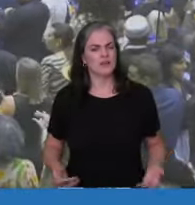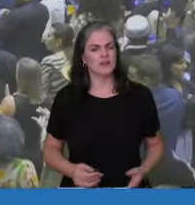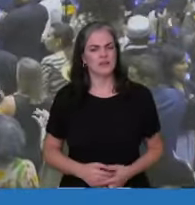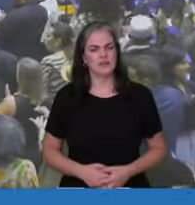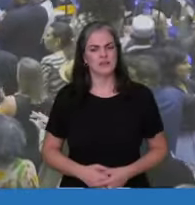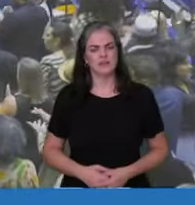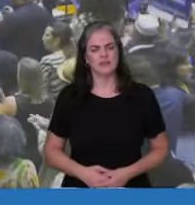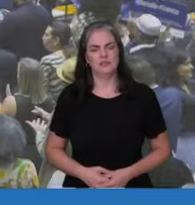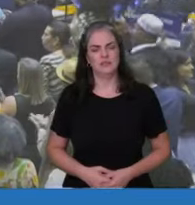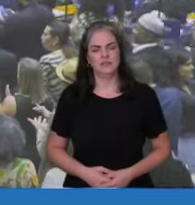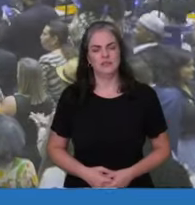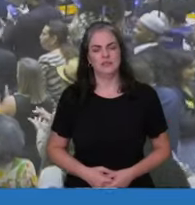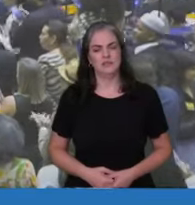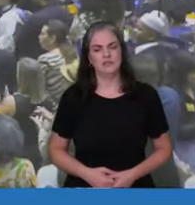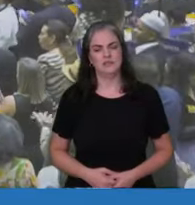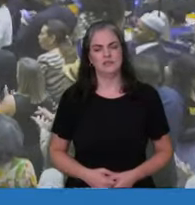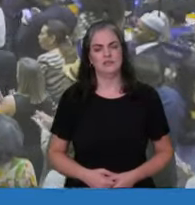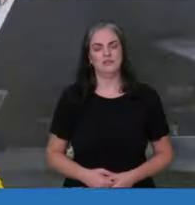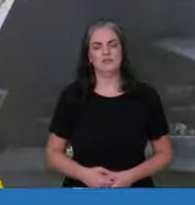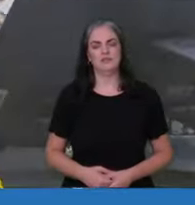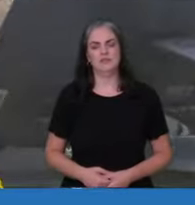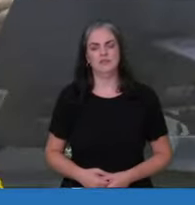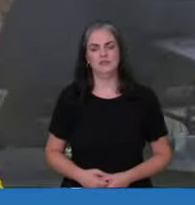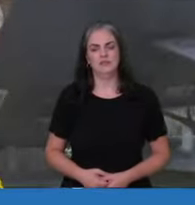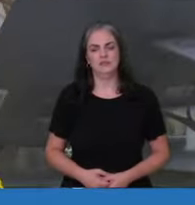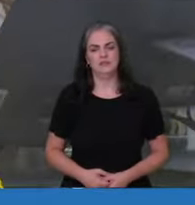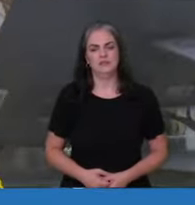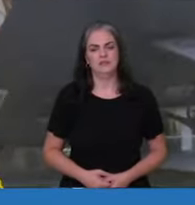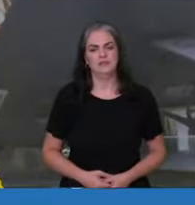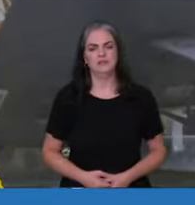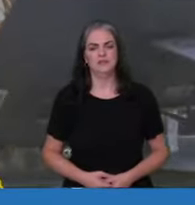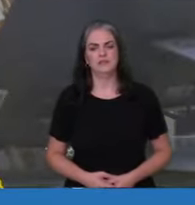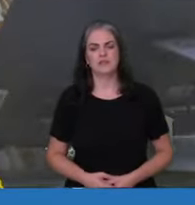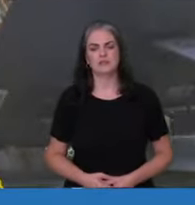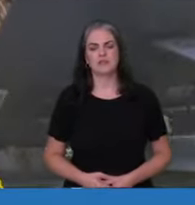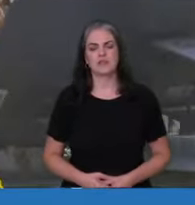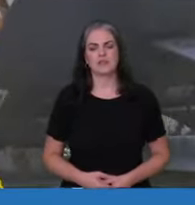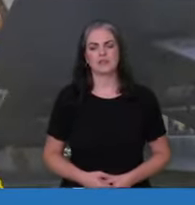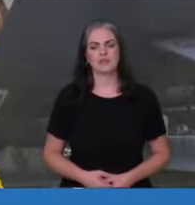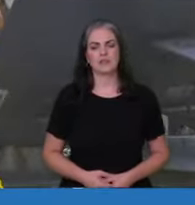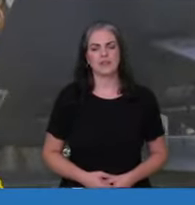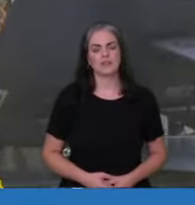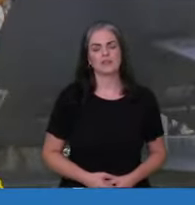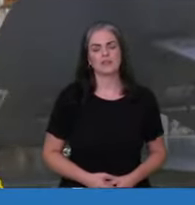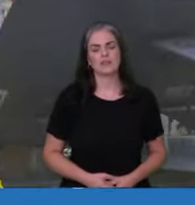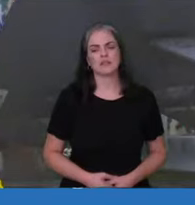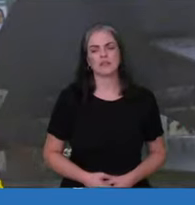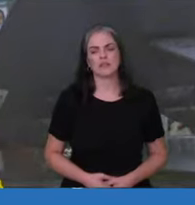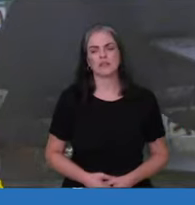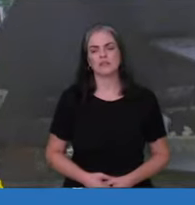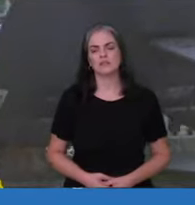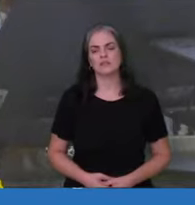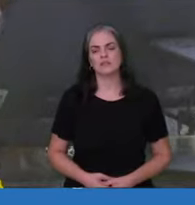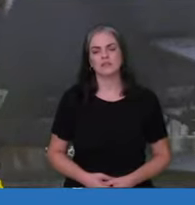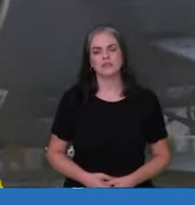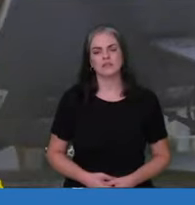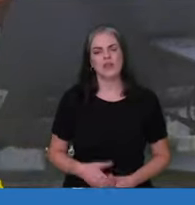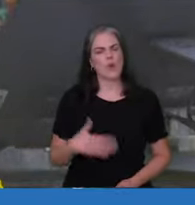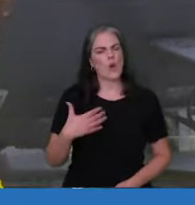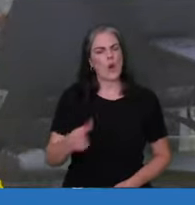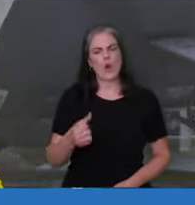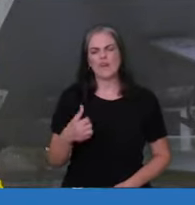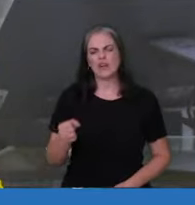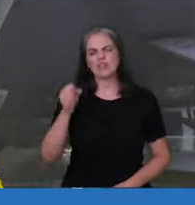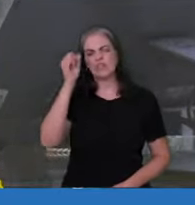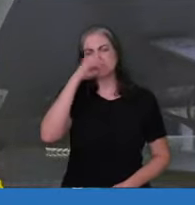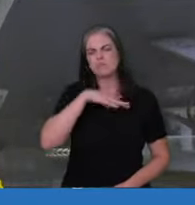Ainda que seja impossível, e concluo, falar sobre Marielle sem mencionar a covardia brutal que tirou sua